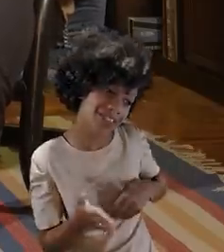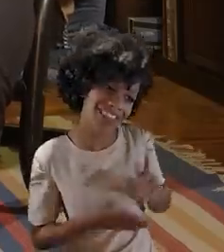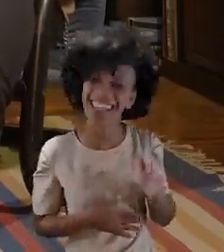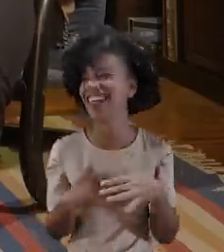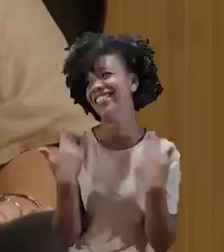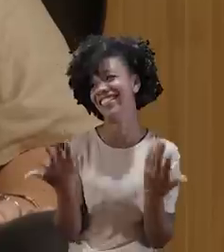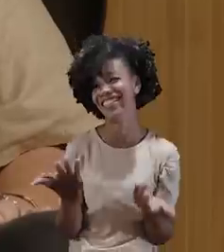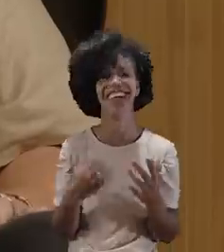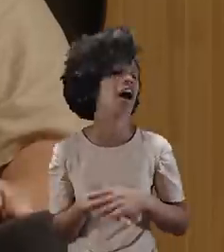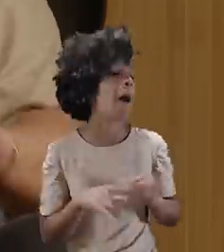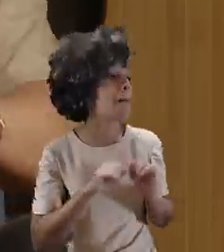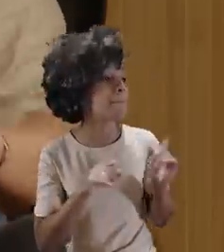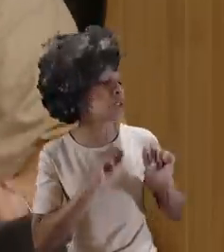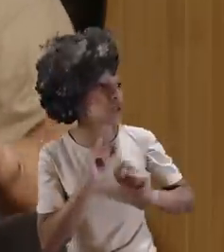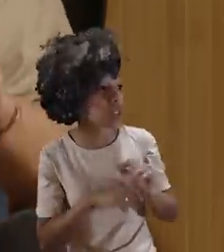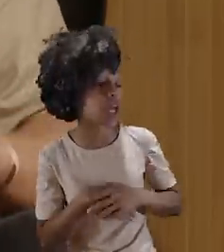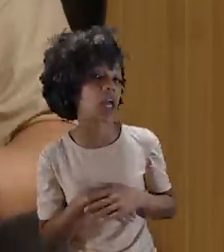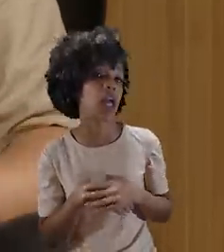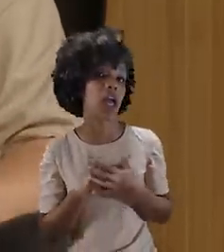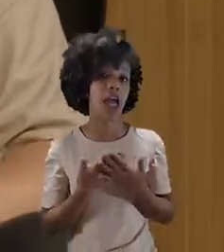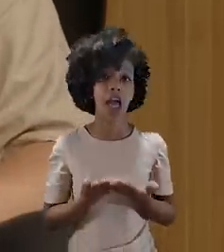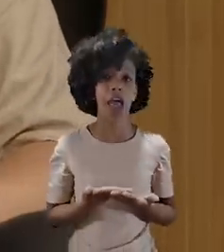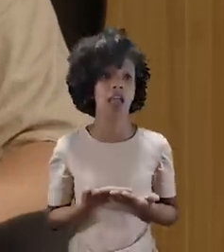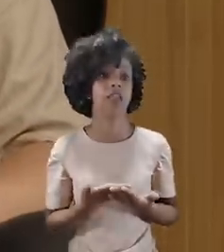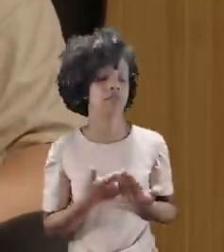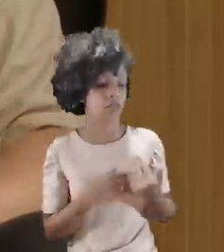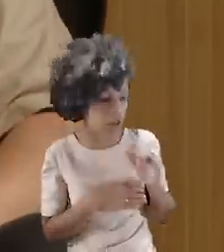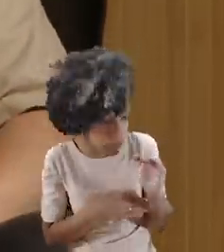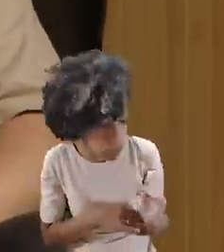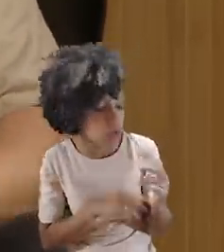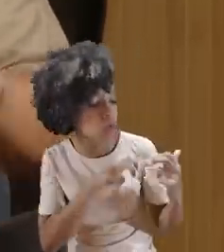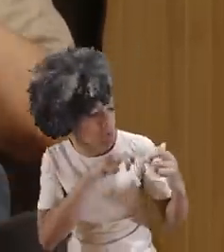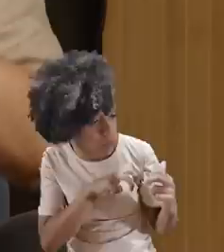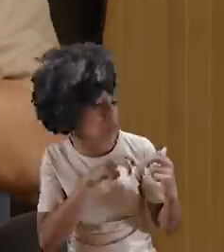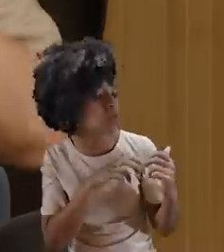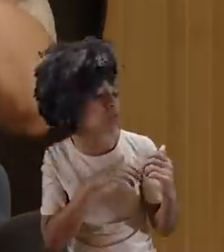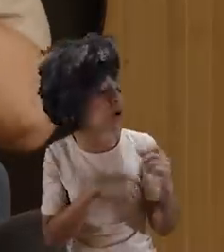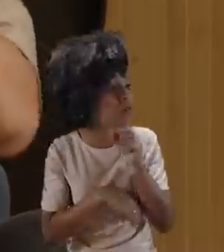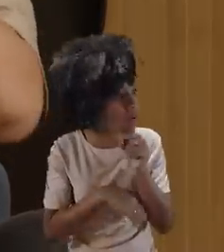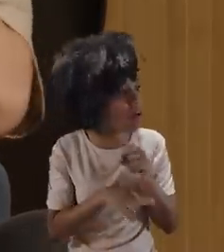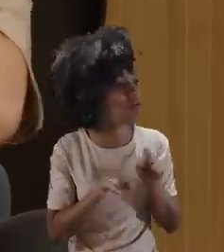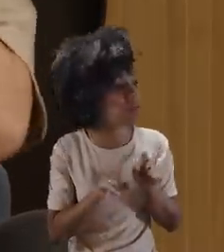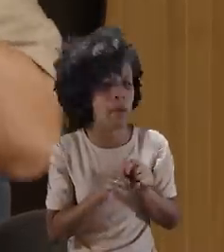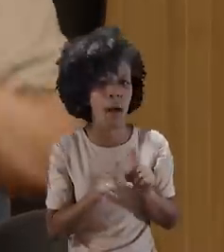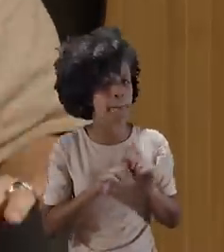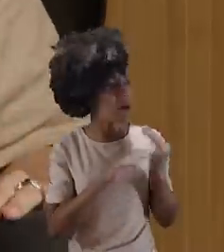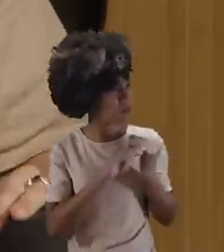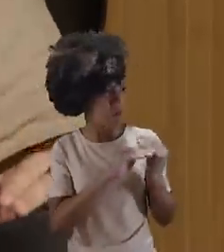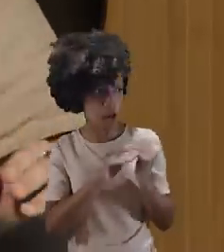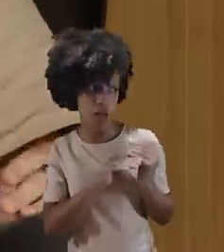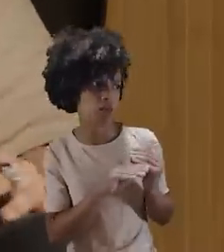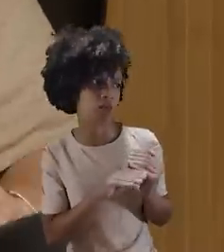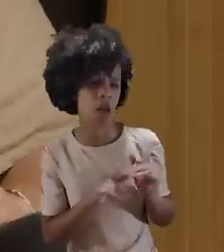então e aí sim a criancinha abaixo para falar no mesmo no mesmo nível o senhor jeito diferente mas o palco